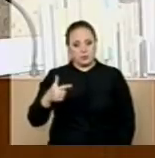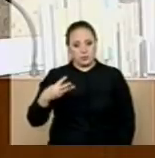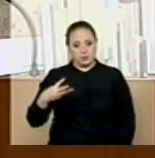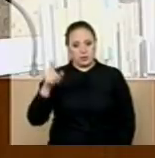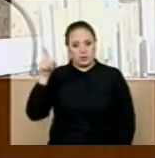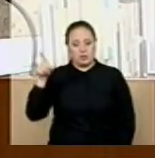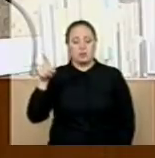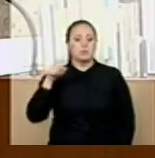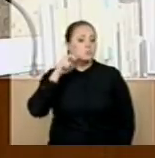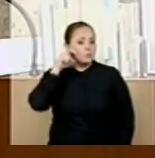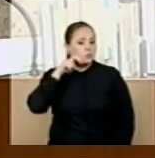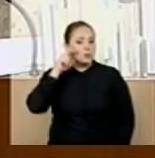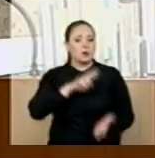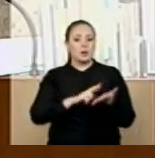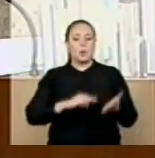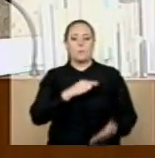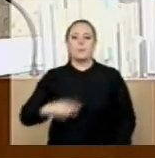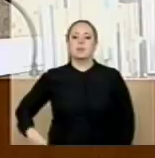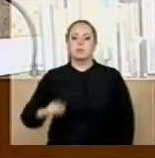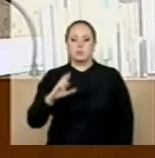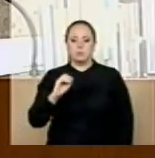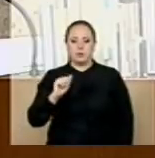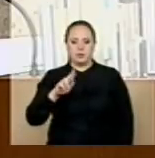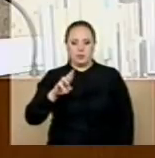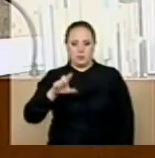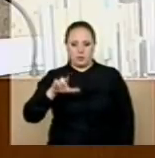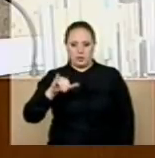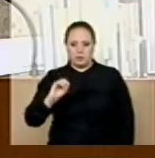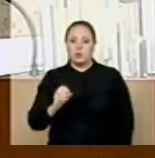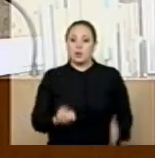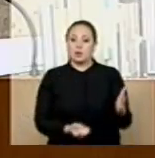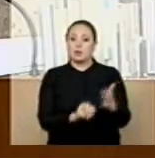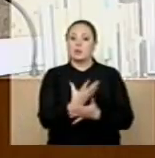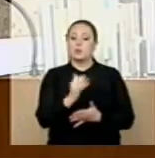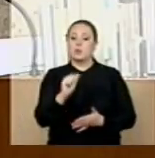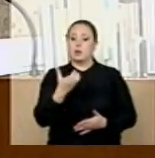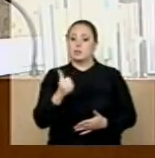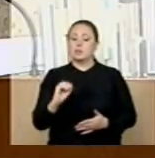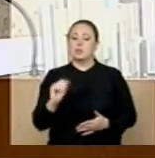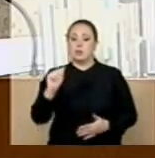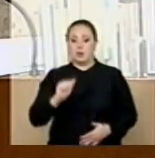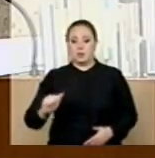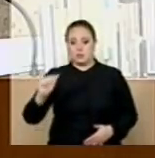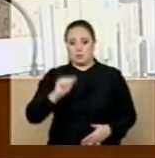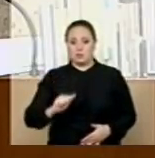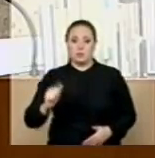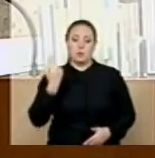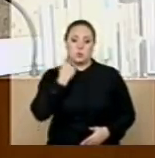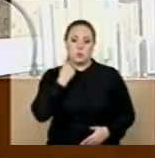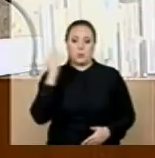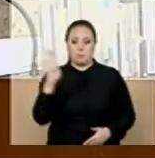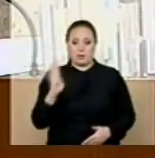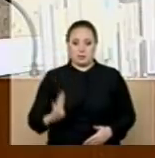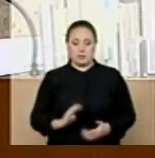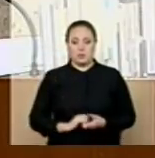Norte, relatada pelo ministro Marco Aurélio, sendo autora da ação Associação dos Magistrados Brasileiros, interessada